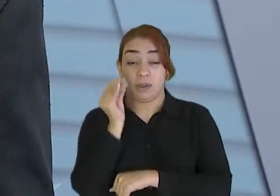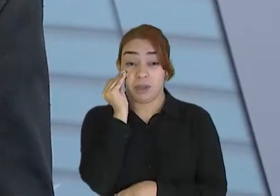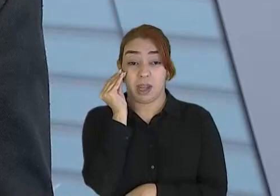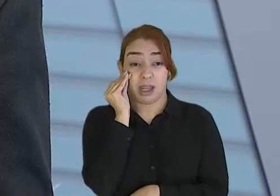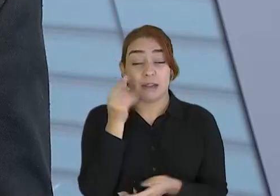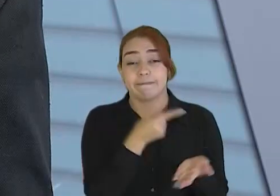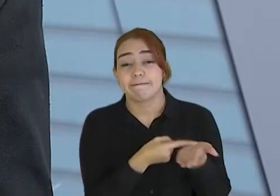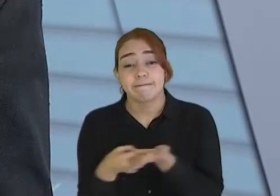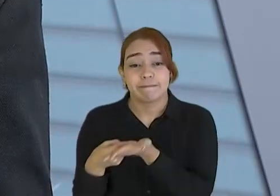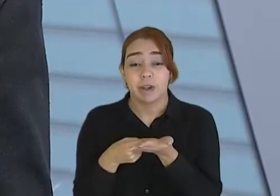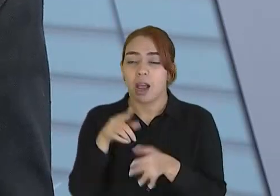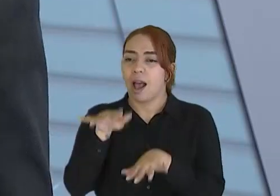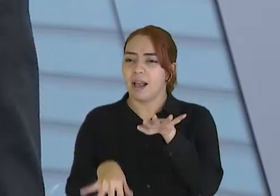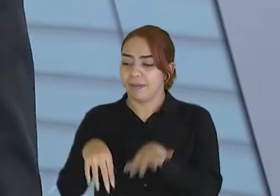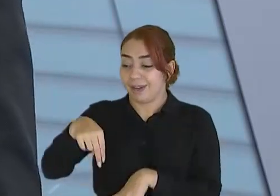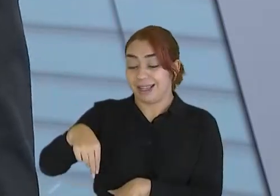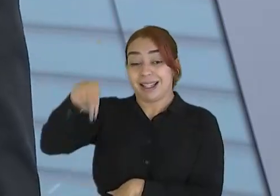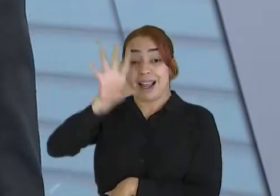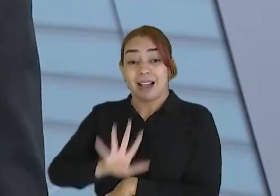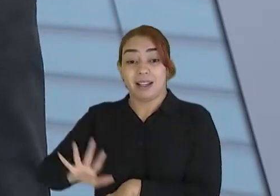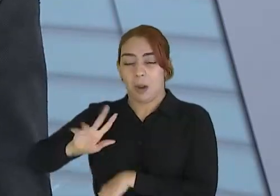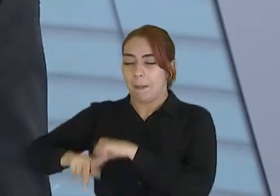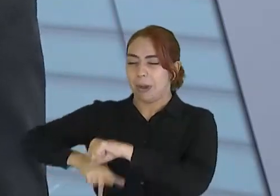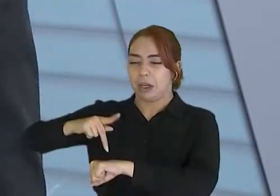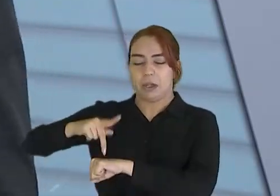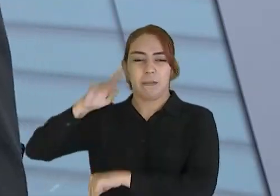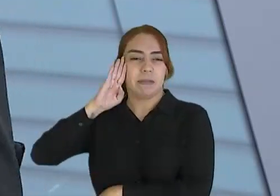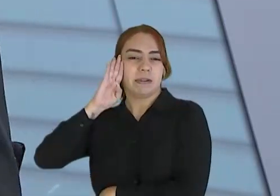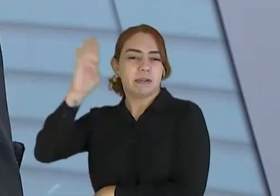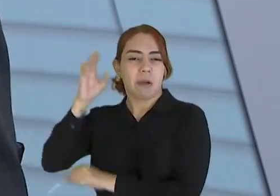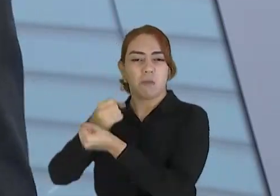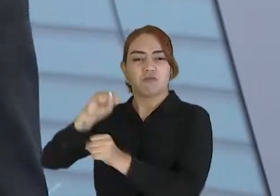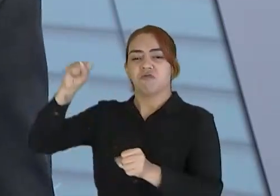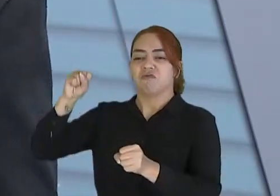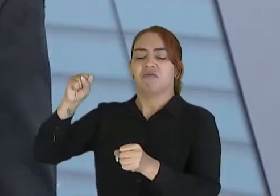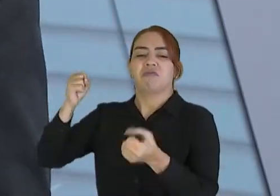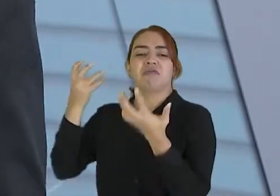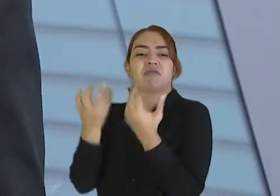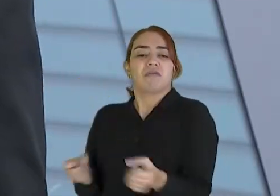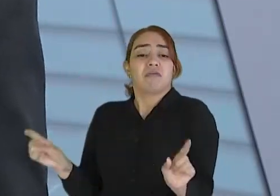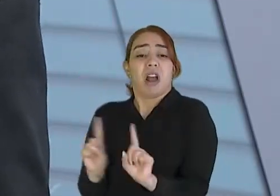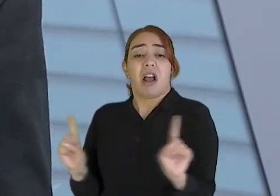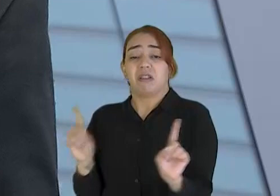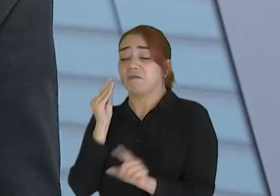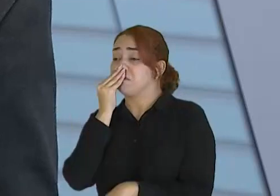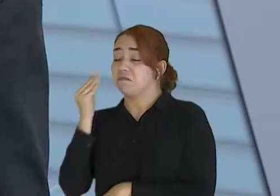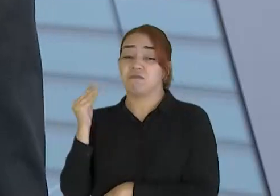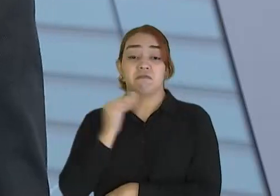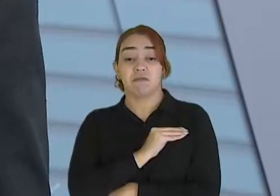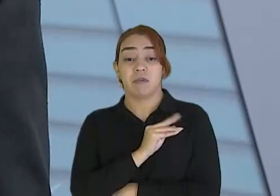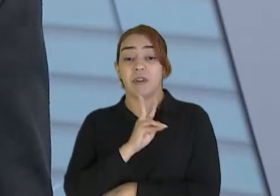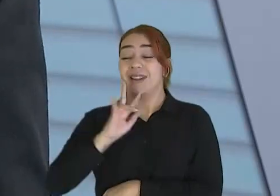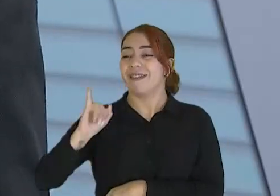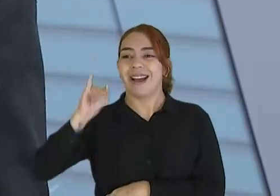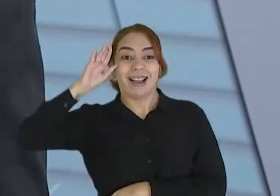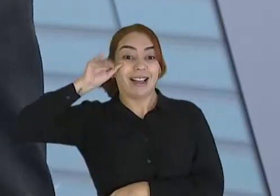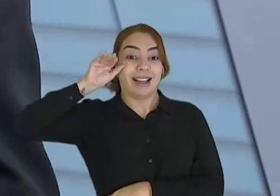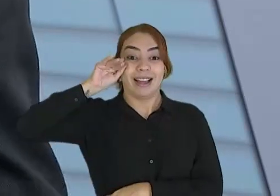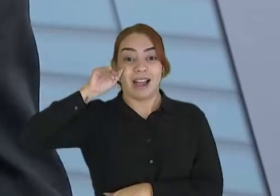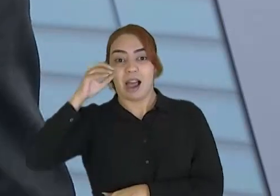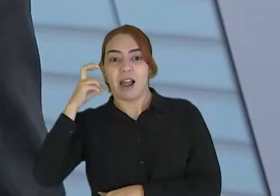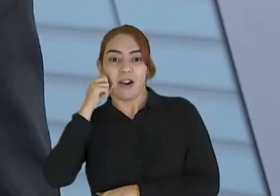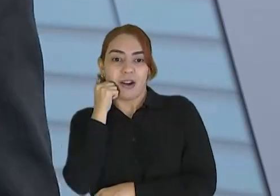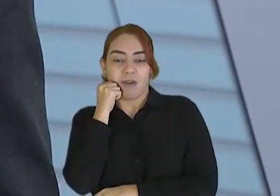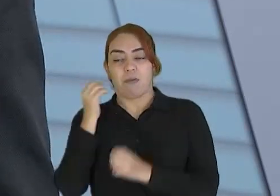grandes nações não assinam os documentos, não se comprometem, porque vai ferir seus interesses econômicos,